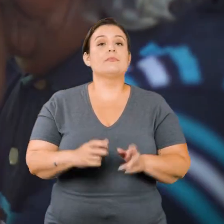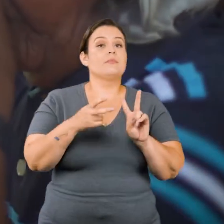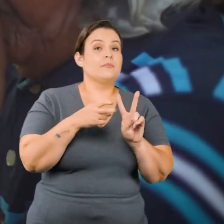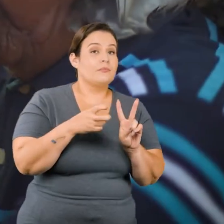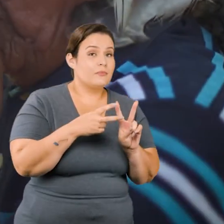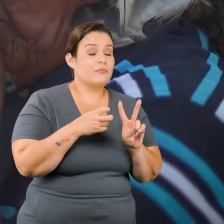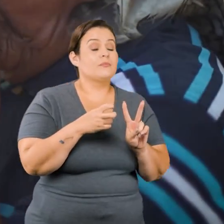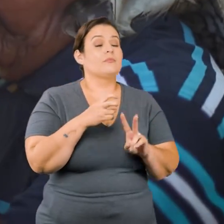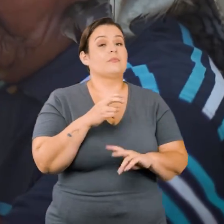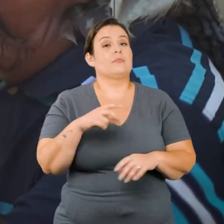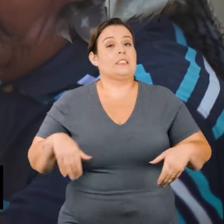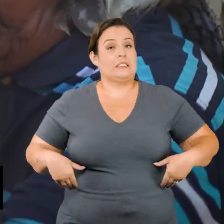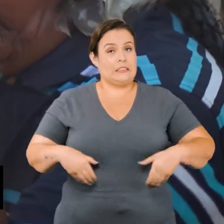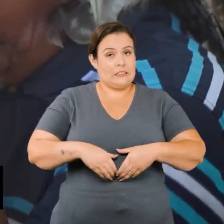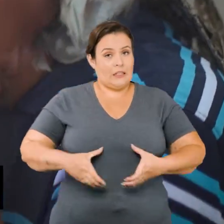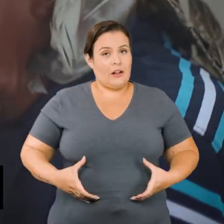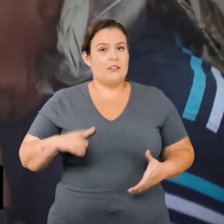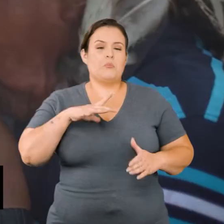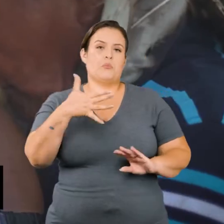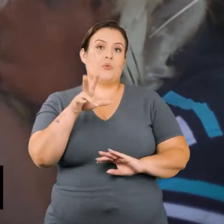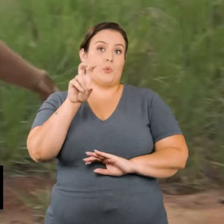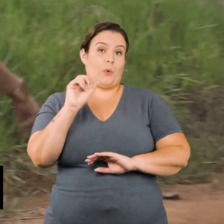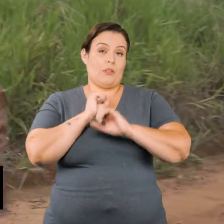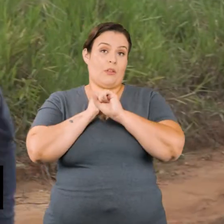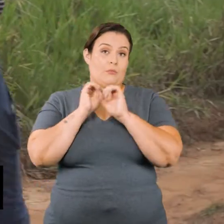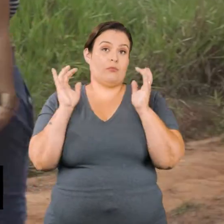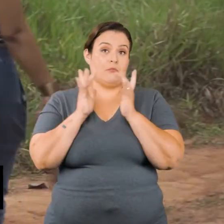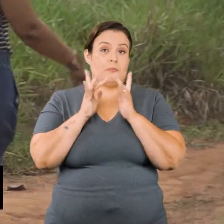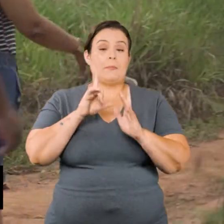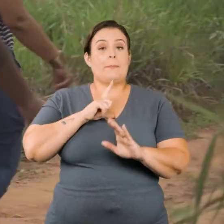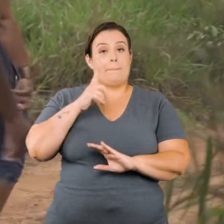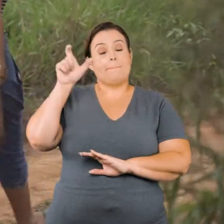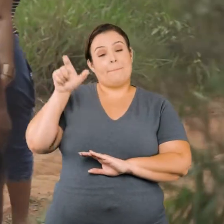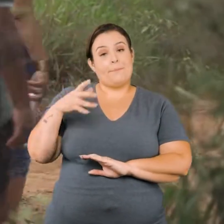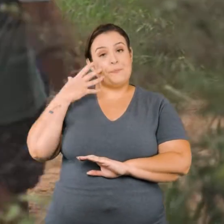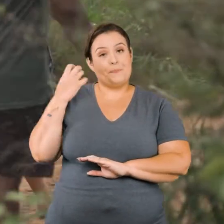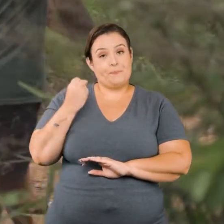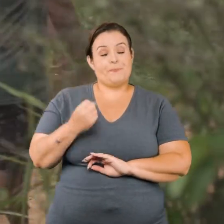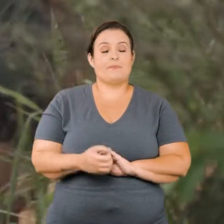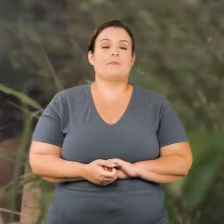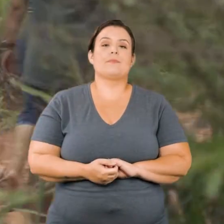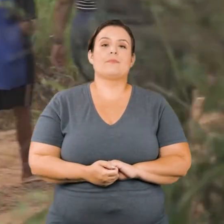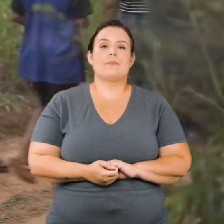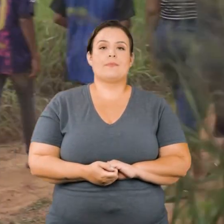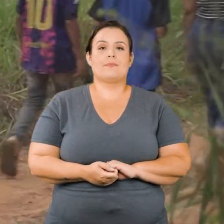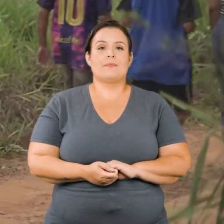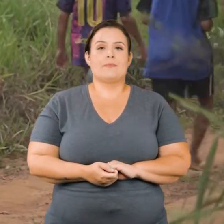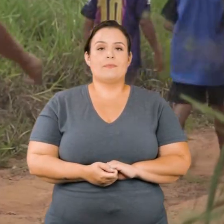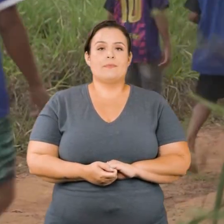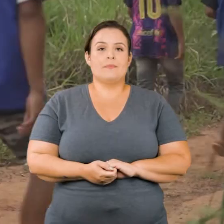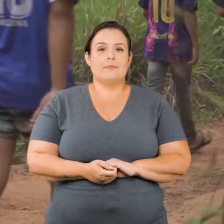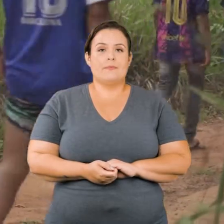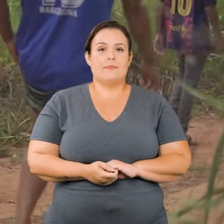O índio Cinta Larga, ele tem mais ou menos 50 anos de contato, né? Que ele teve com o homem branco. A professora caminha com os jovens indígenas por